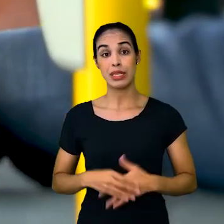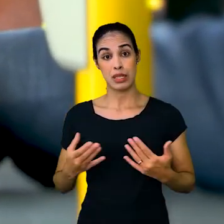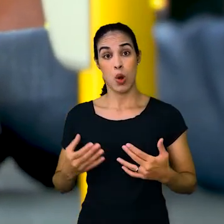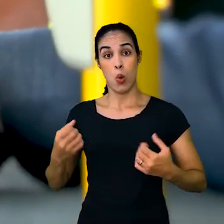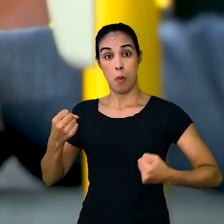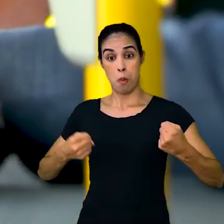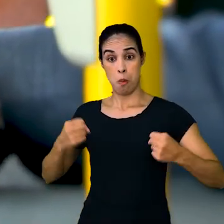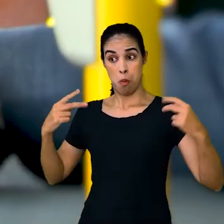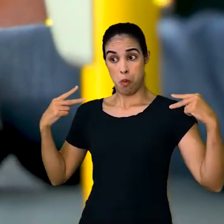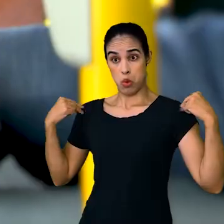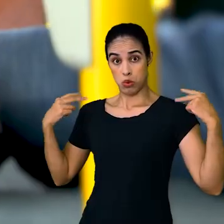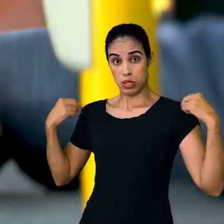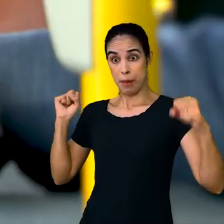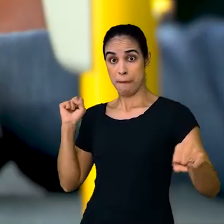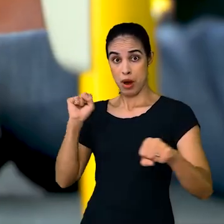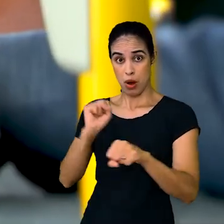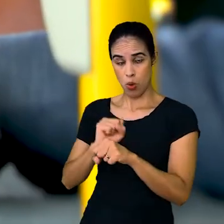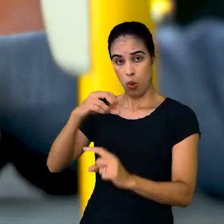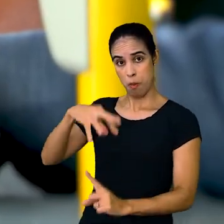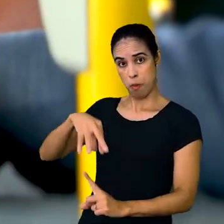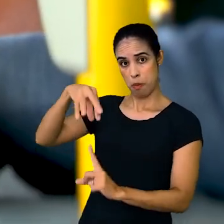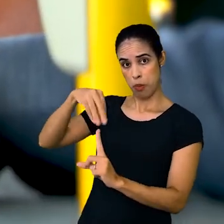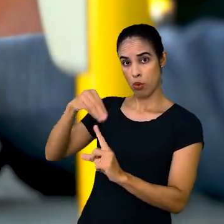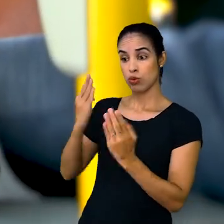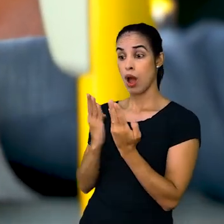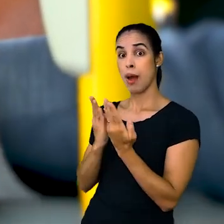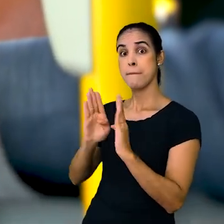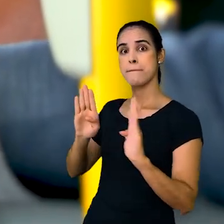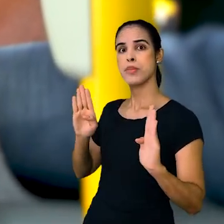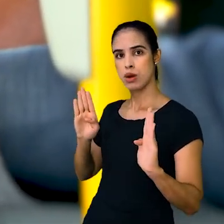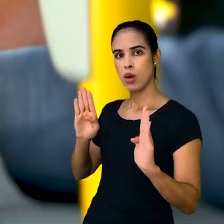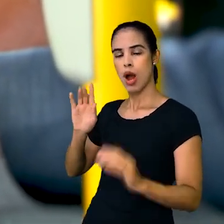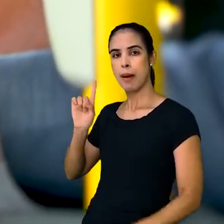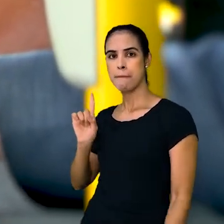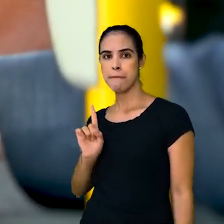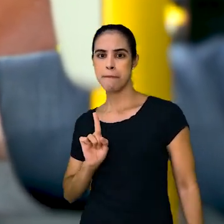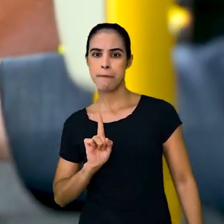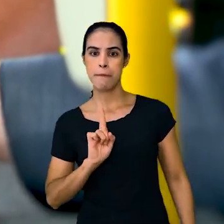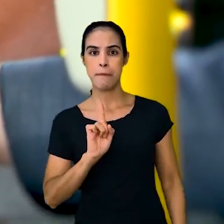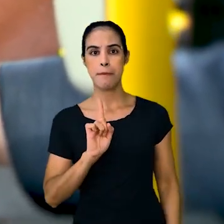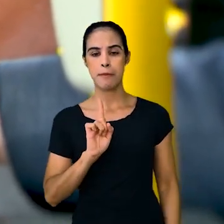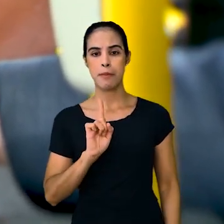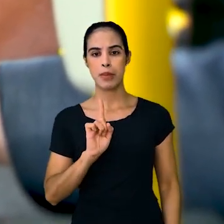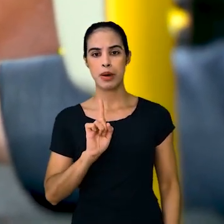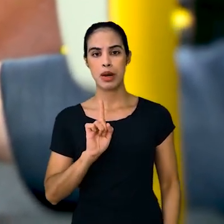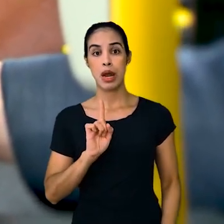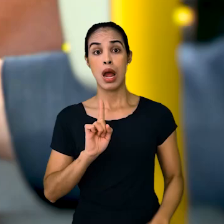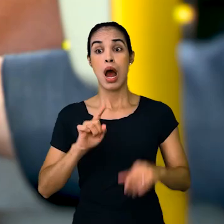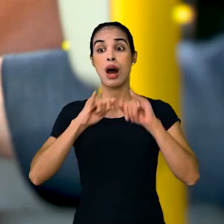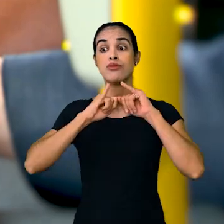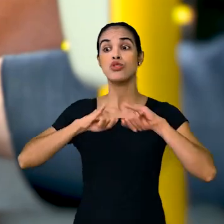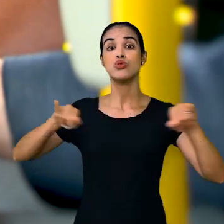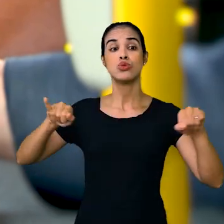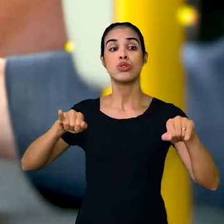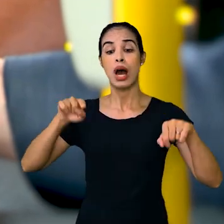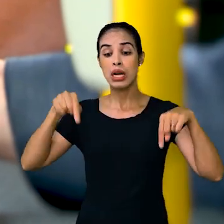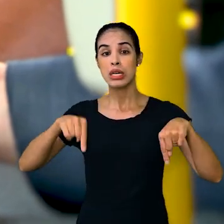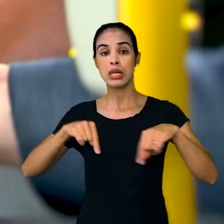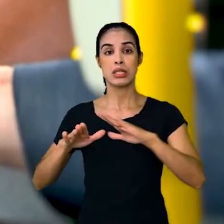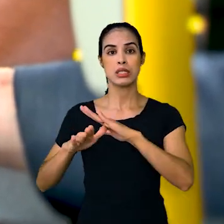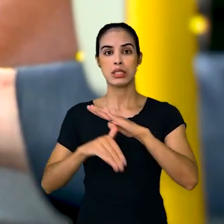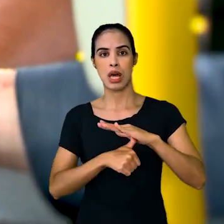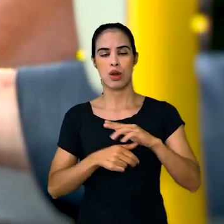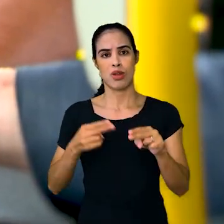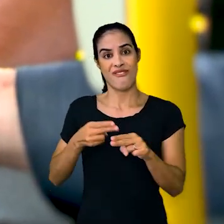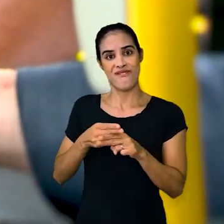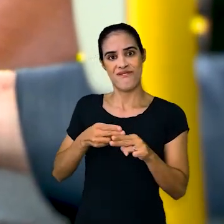um passageiro comum, abriu a porta, ele entrou. Assim que ele entrou na primeira parada da estrutural, ele anunciou o assalto com